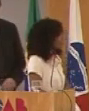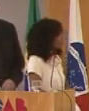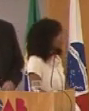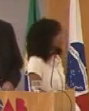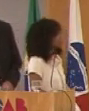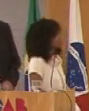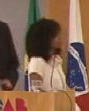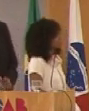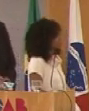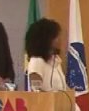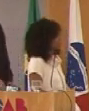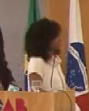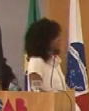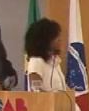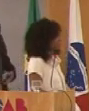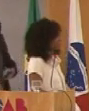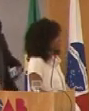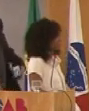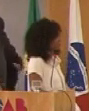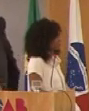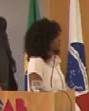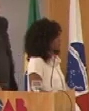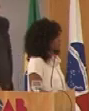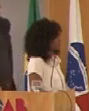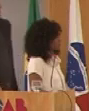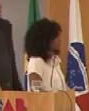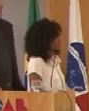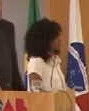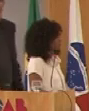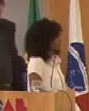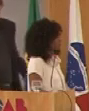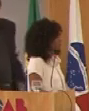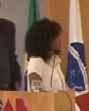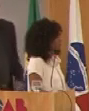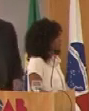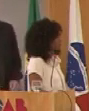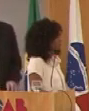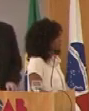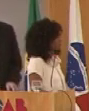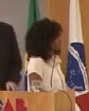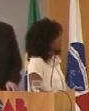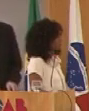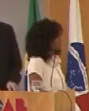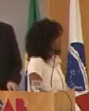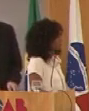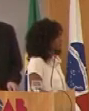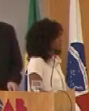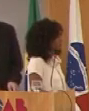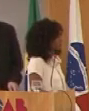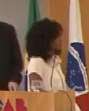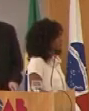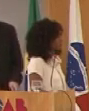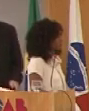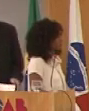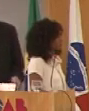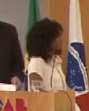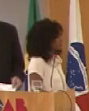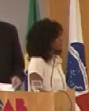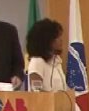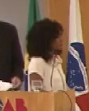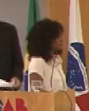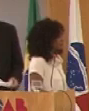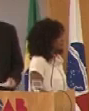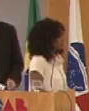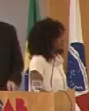ser feitos atos de amor, de respeito e solidariedade. Afinal, a pessoa que deu o